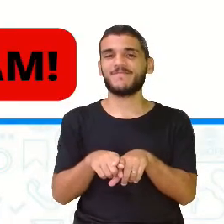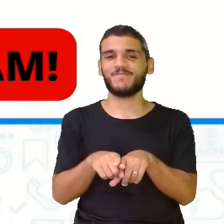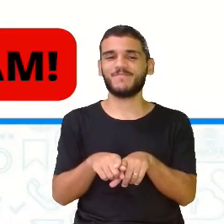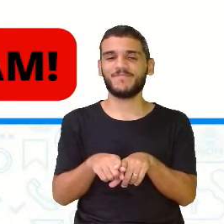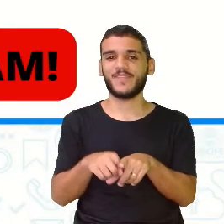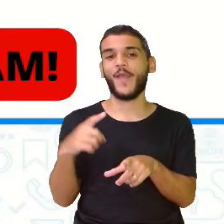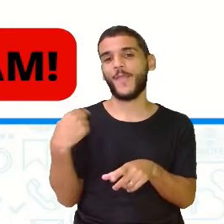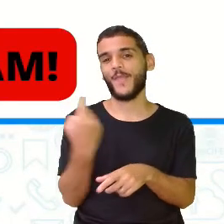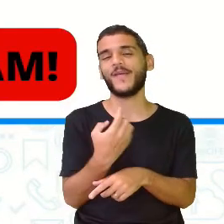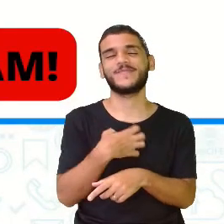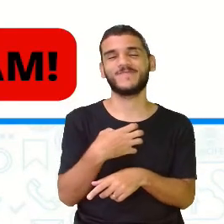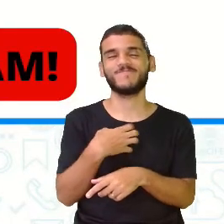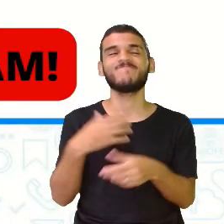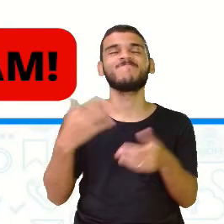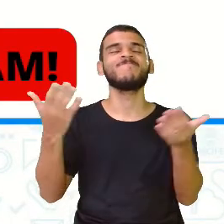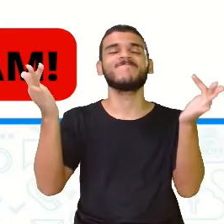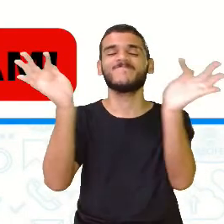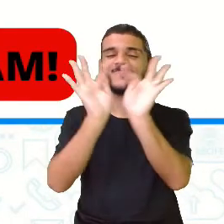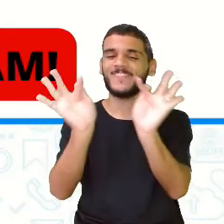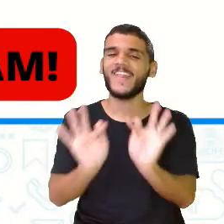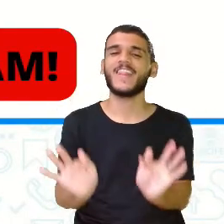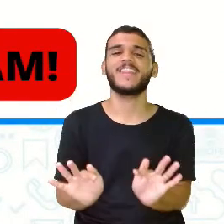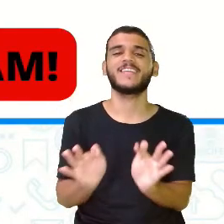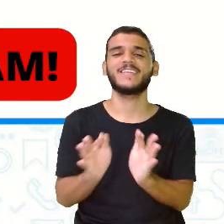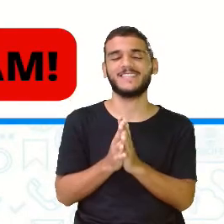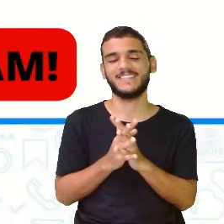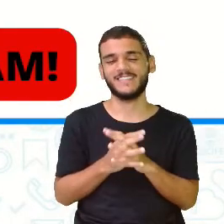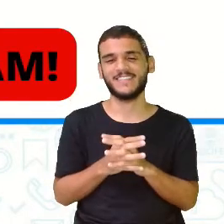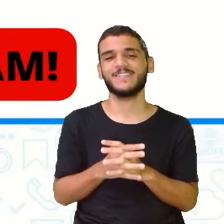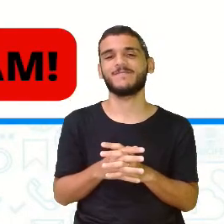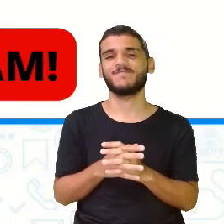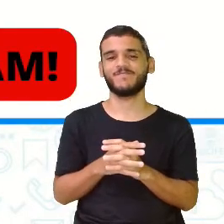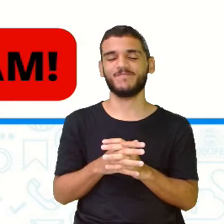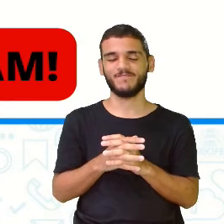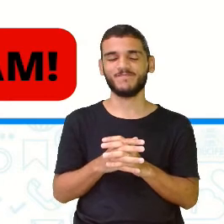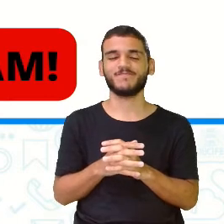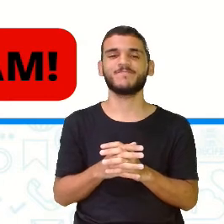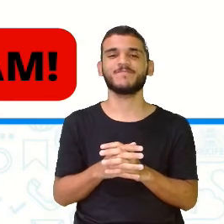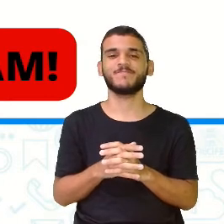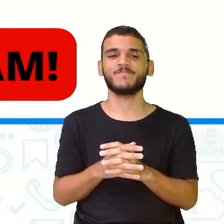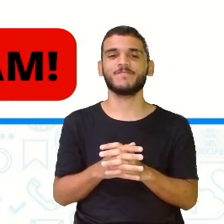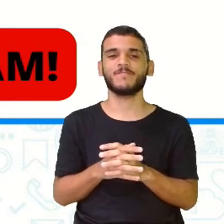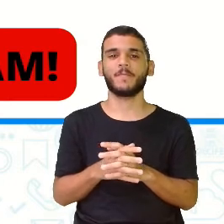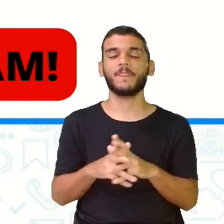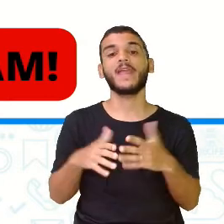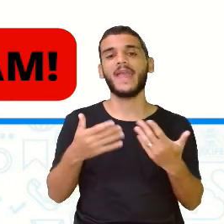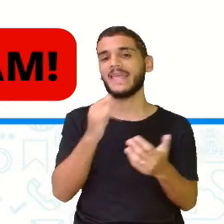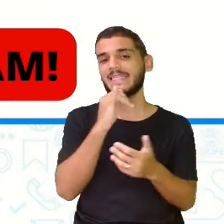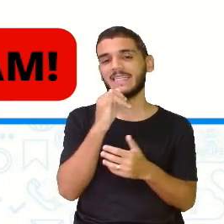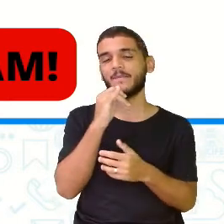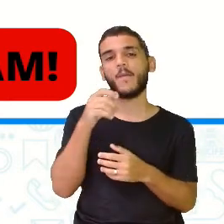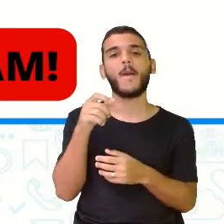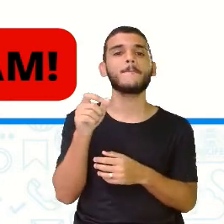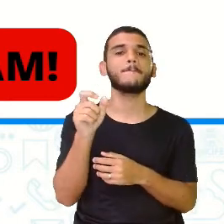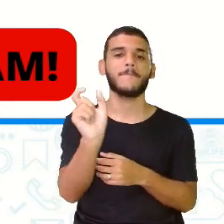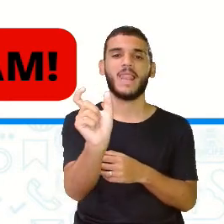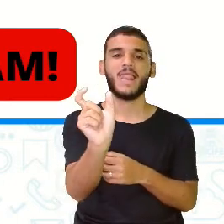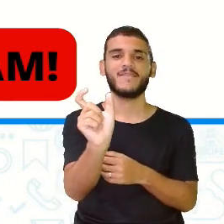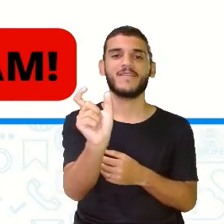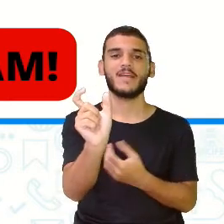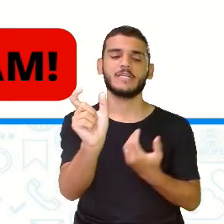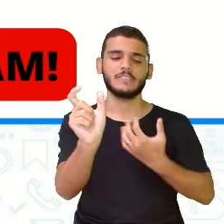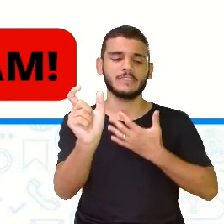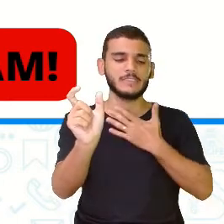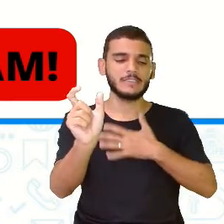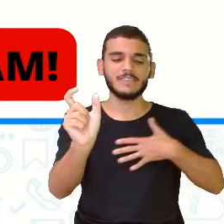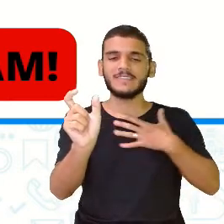nos alegram, que deixam a gente alegre, que deixam a gente feliz. Uma palavra que me deixa muito